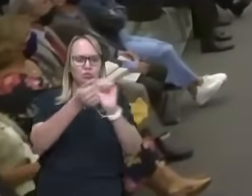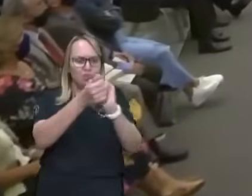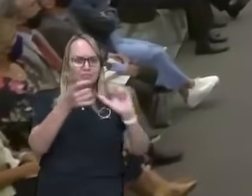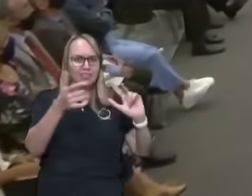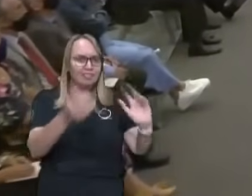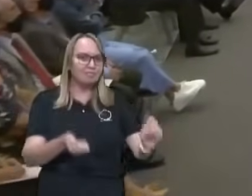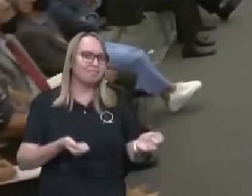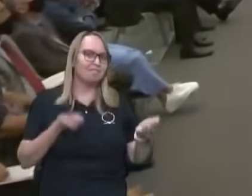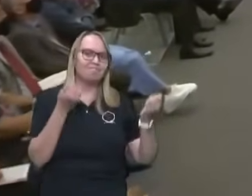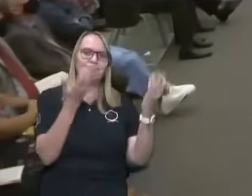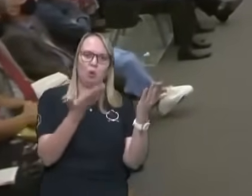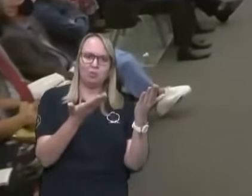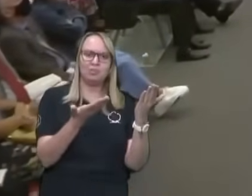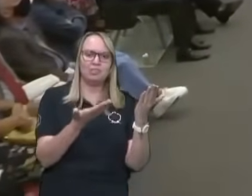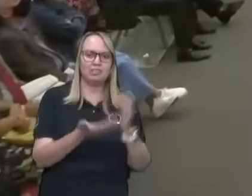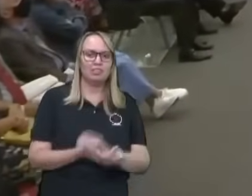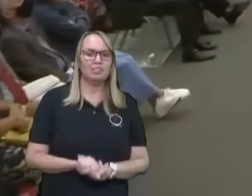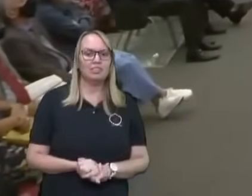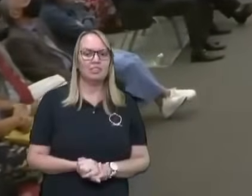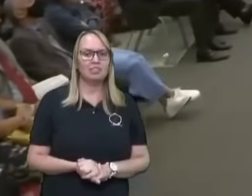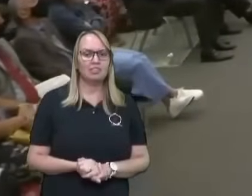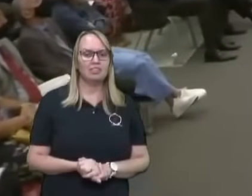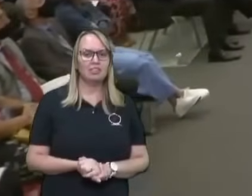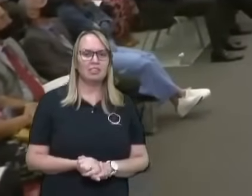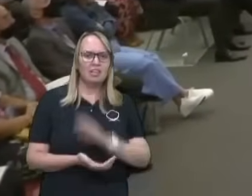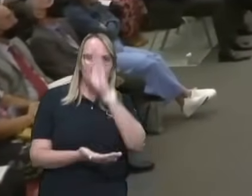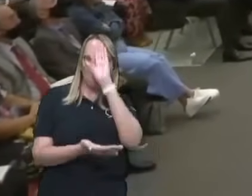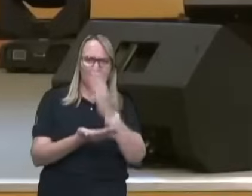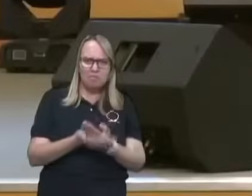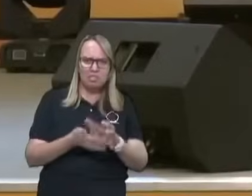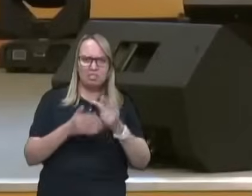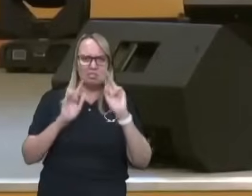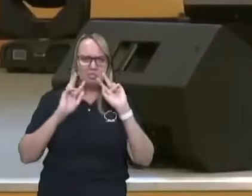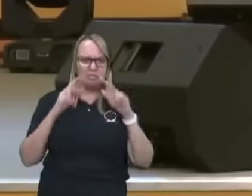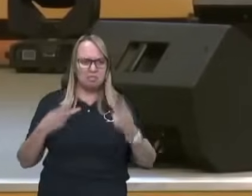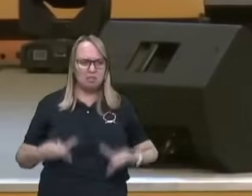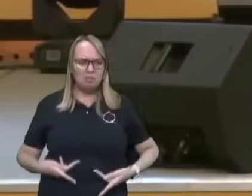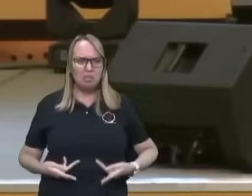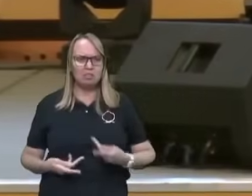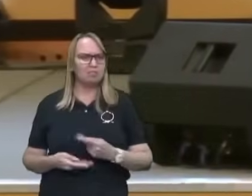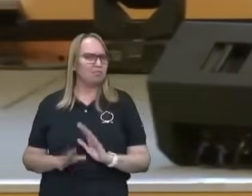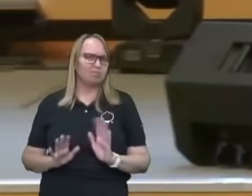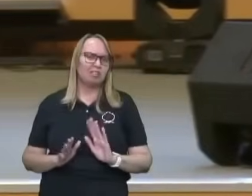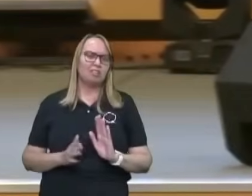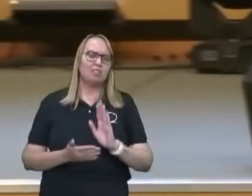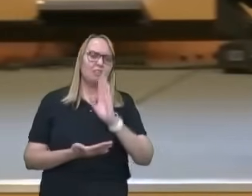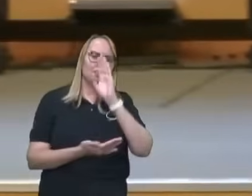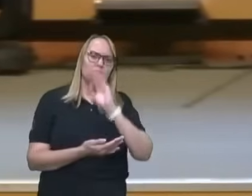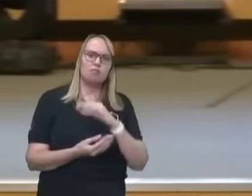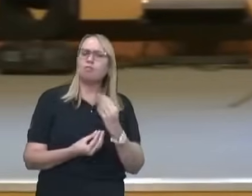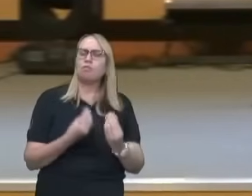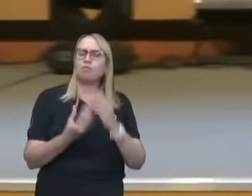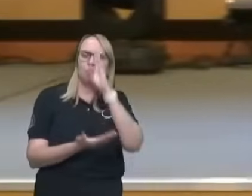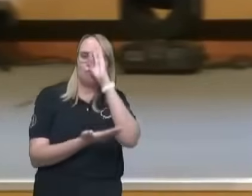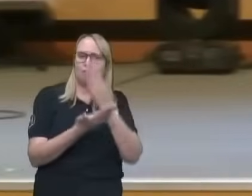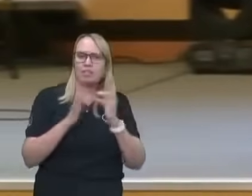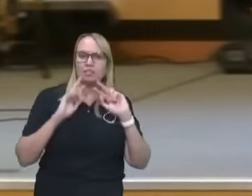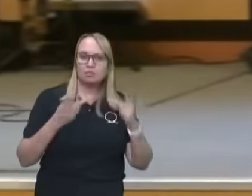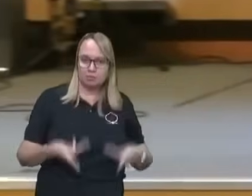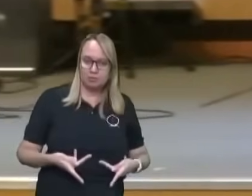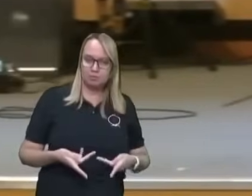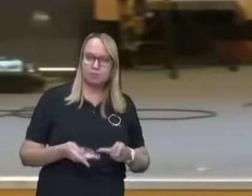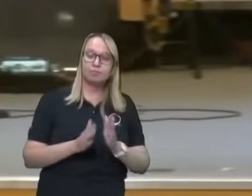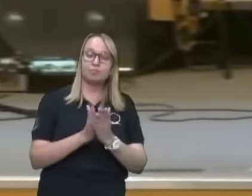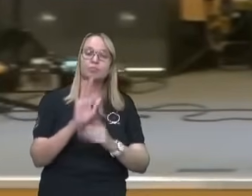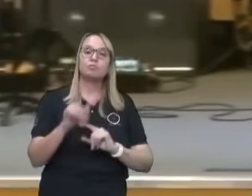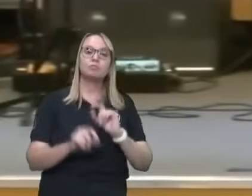glorificado. Não põe a tua vida na mão de ninguém. Confiar, pastor, a gente não deve confiar no homem. Quando a Bíblia fala maldito o